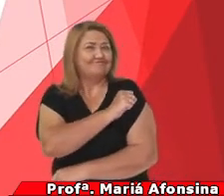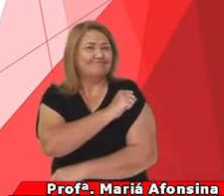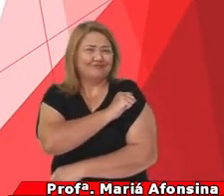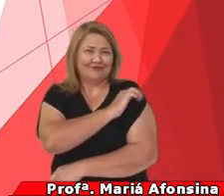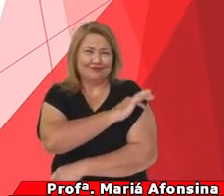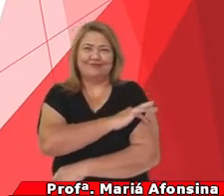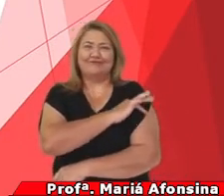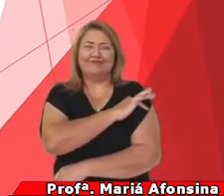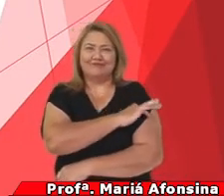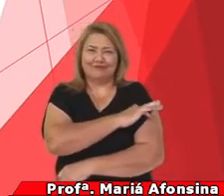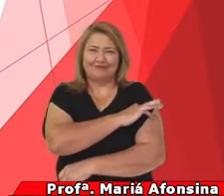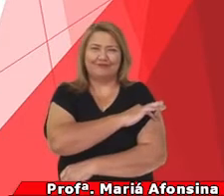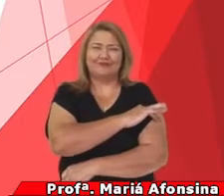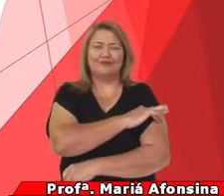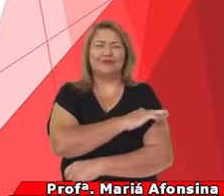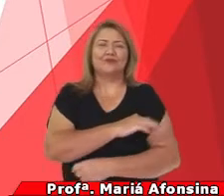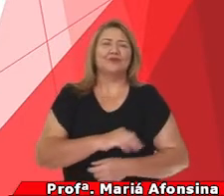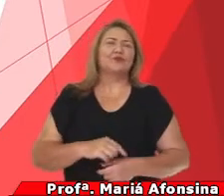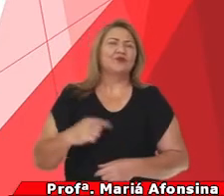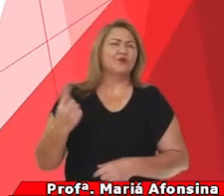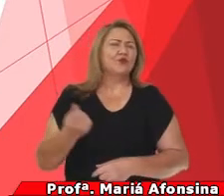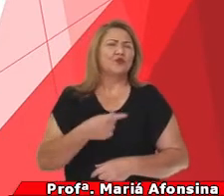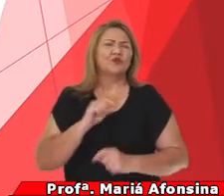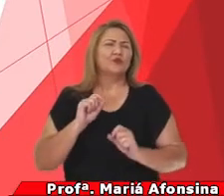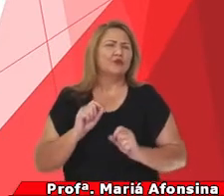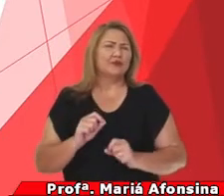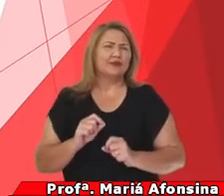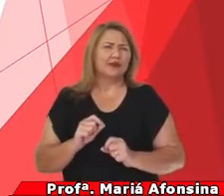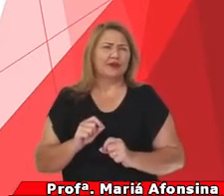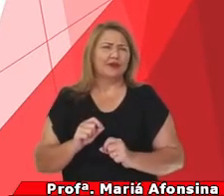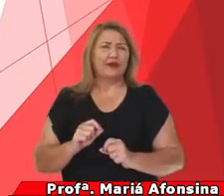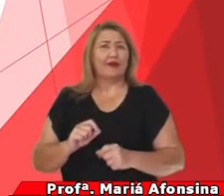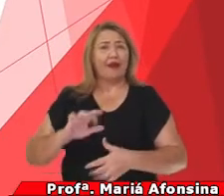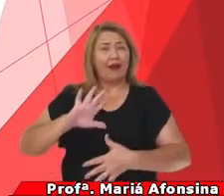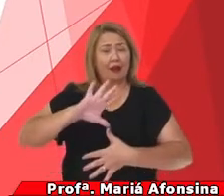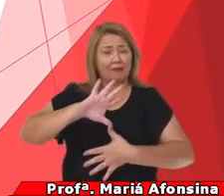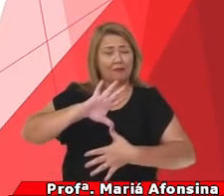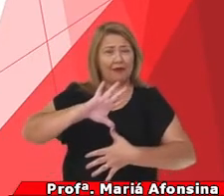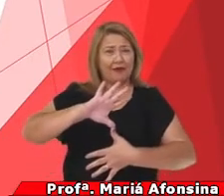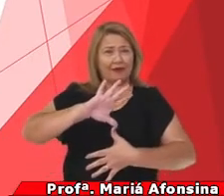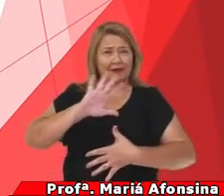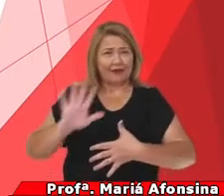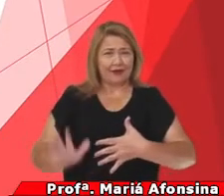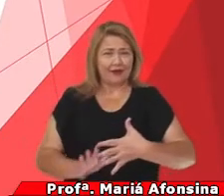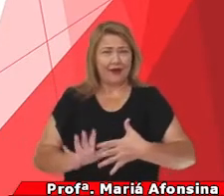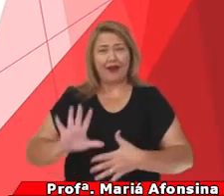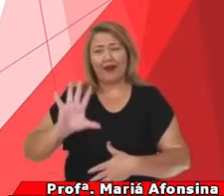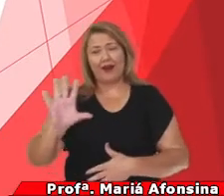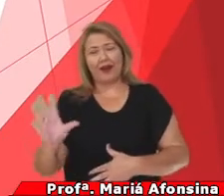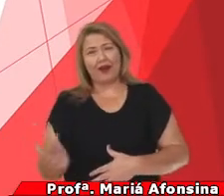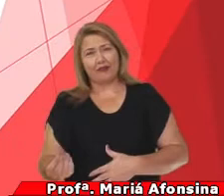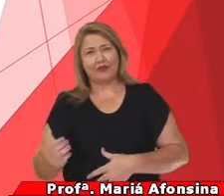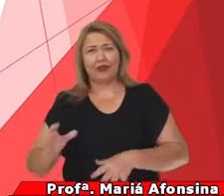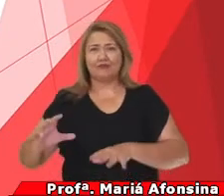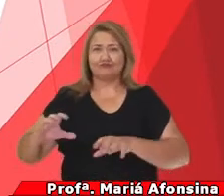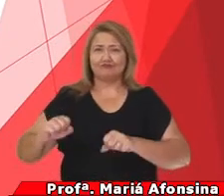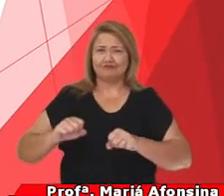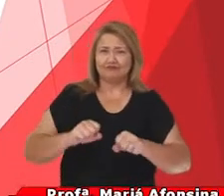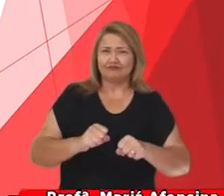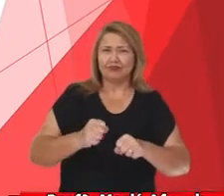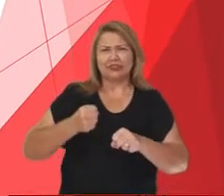ensino fundamental e nós vamos falar sobre América e África, da colonização